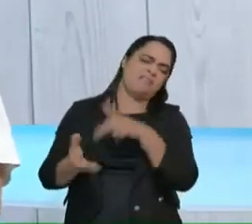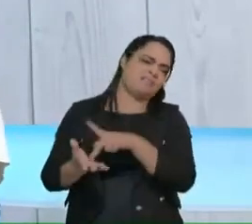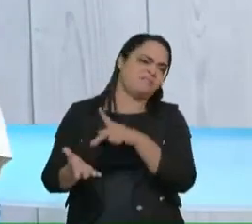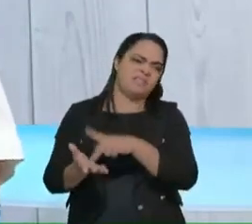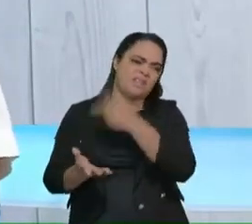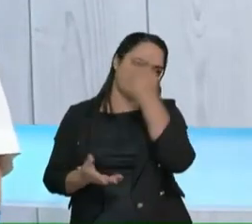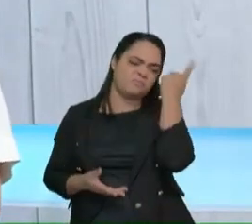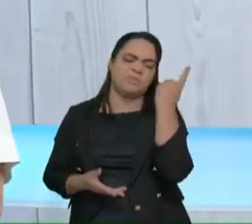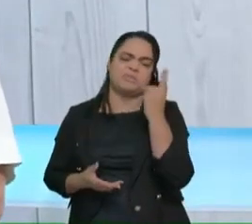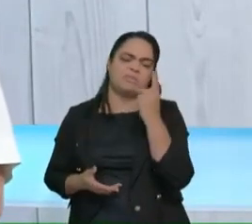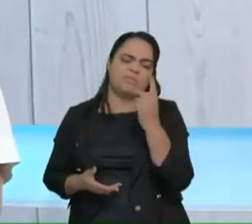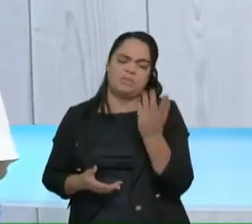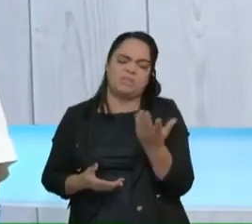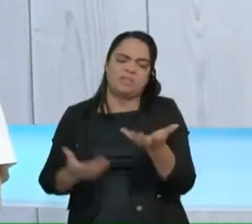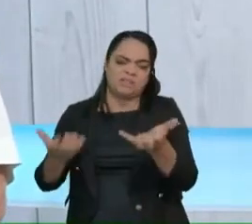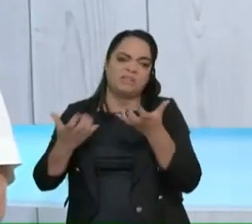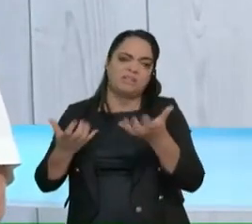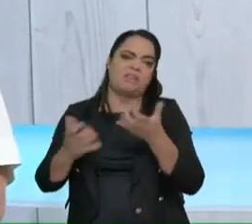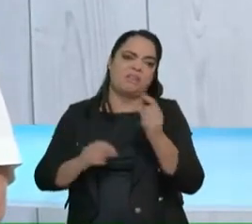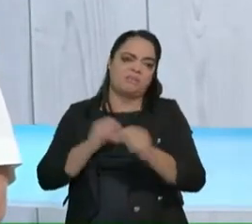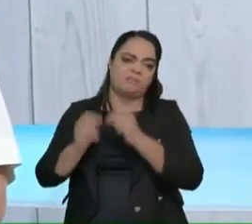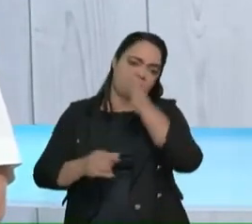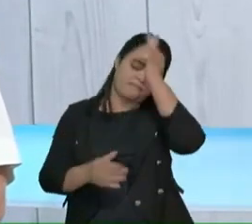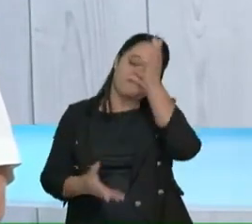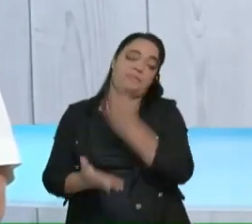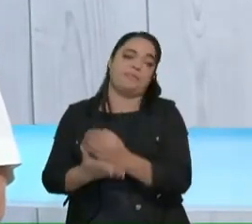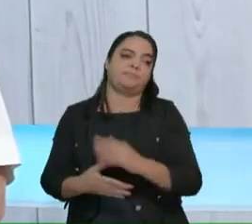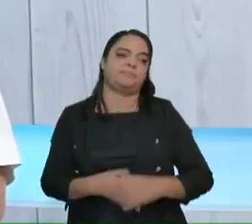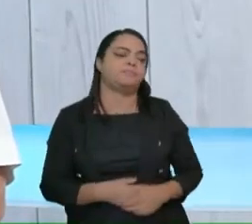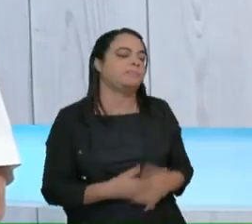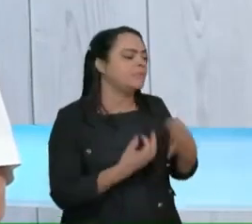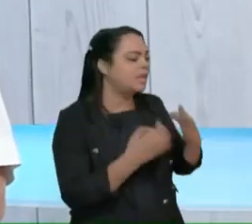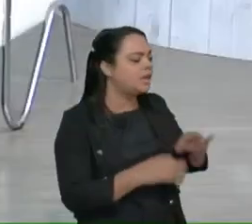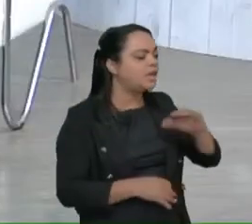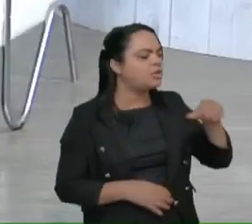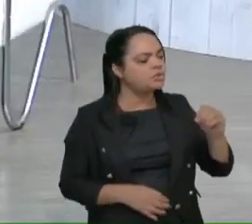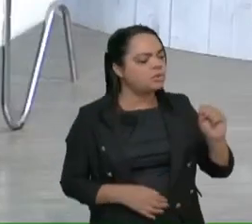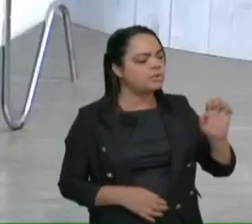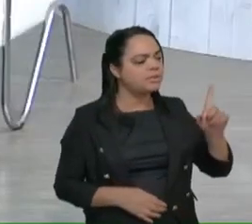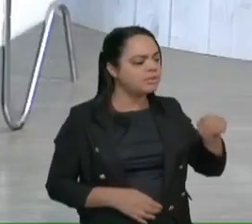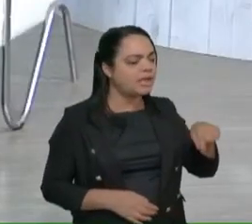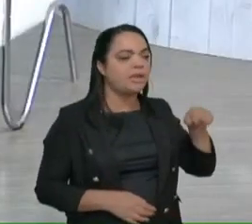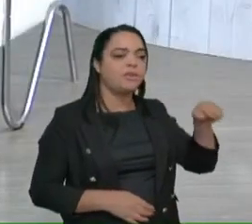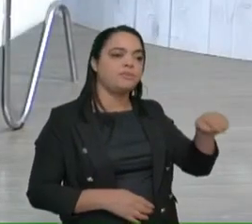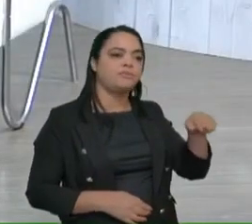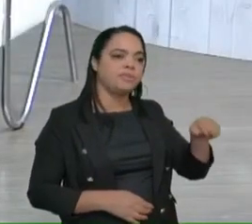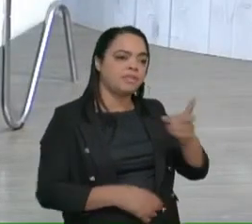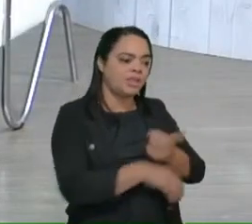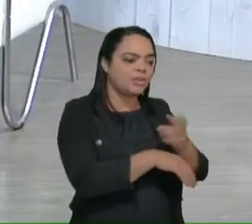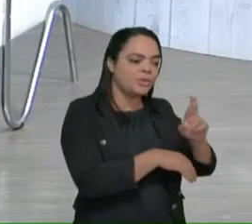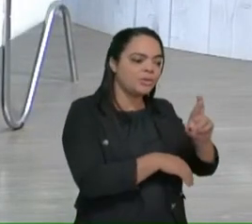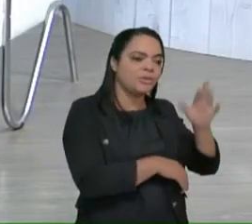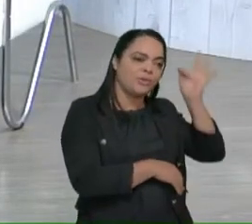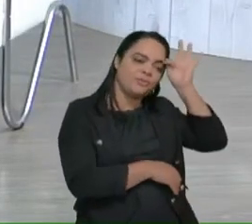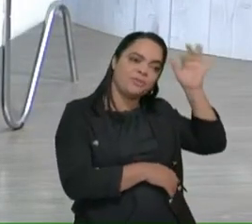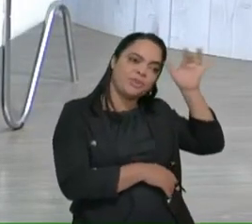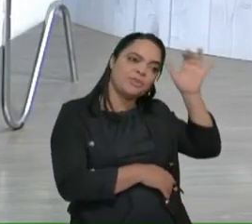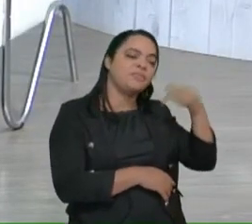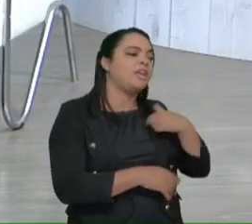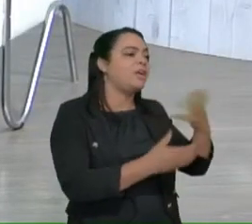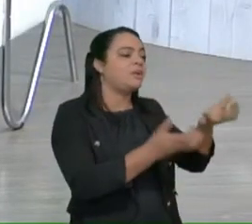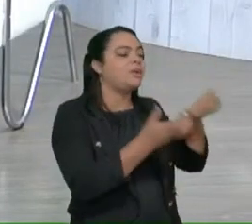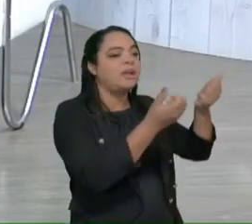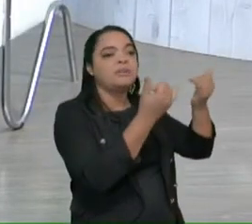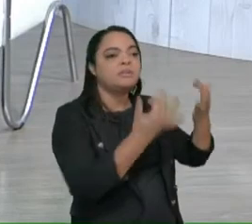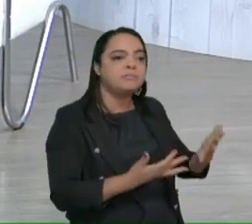os fiéis né as pessoas que buscam essa fé certo e José você como doutor em filosofia eu queria que você me falasse